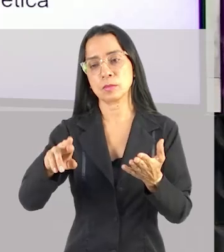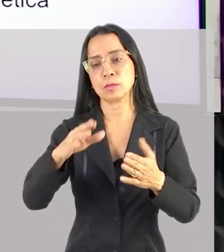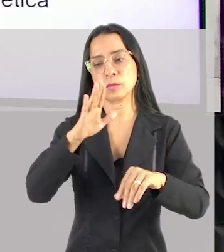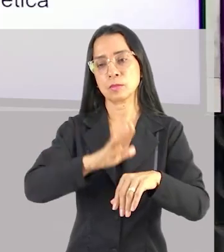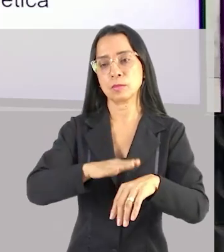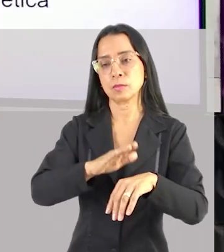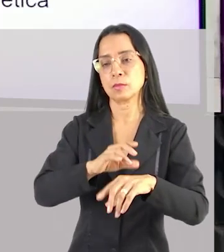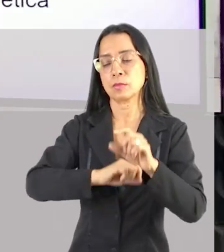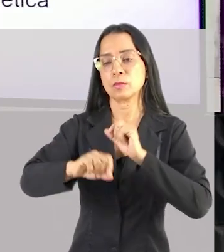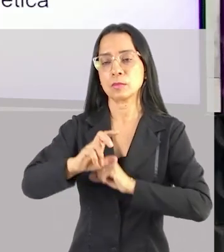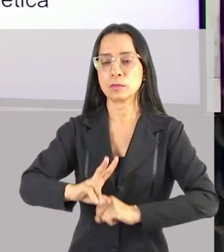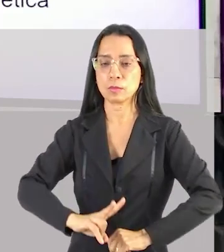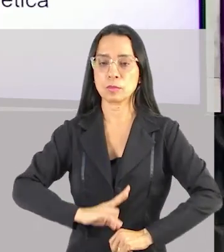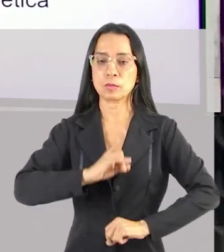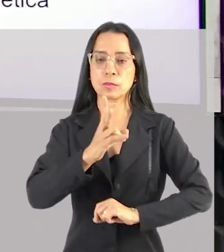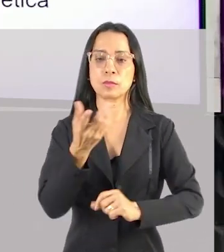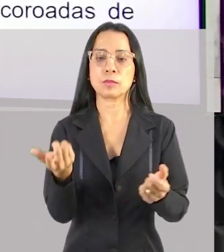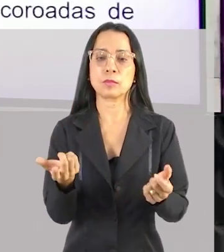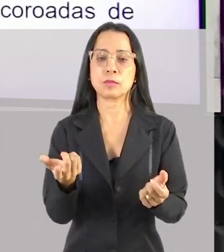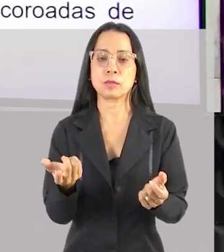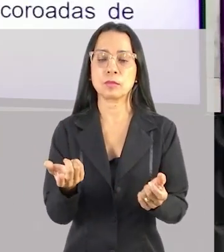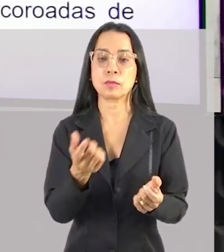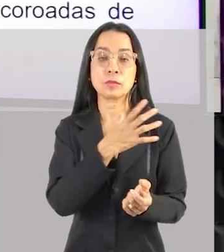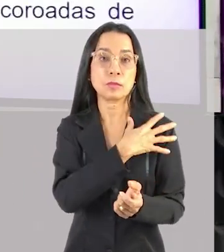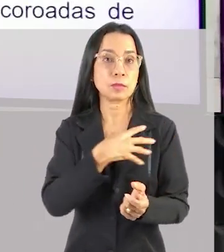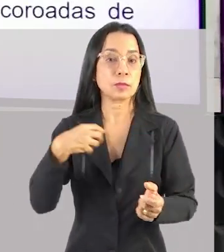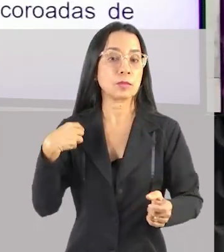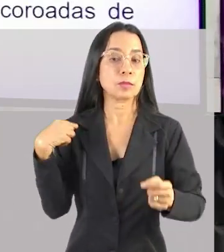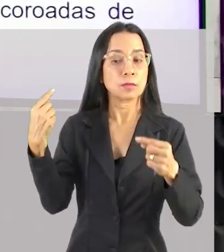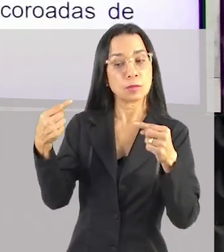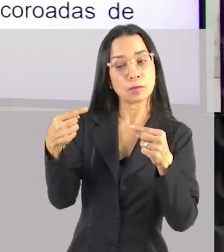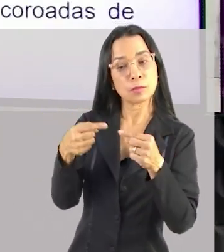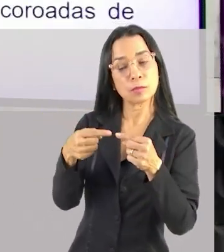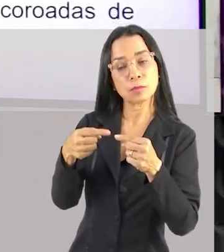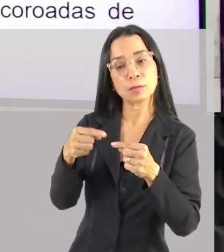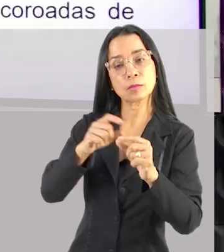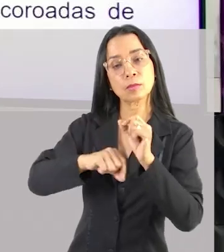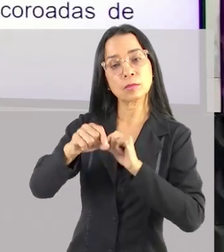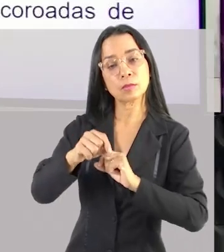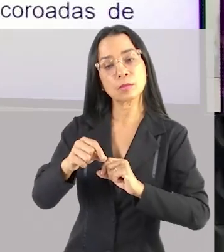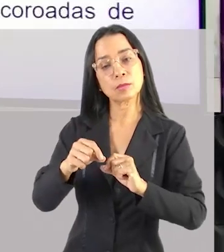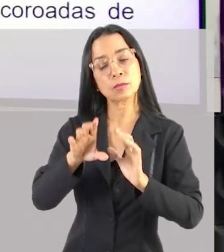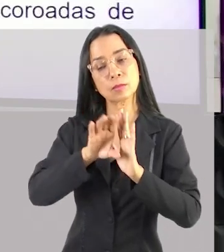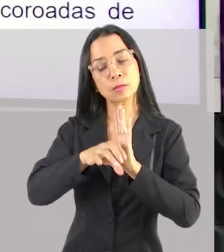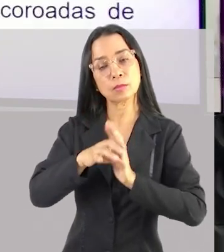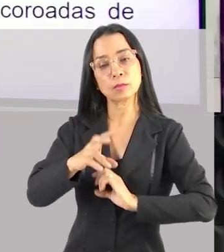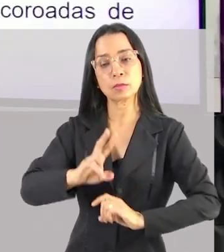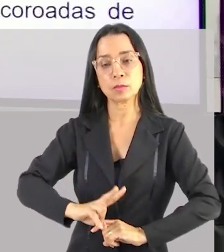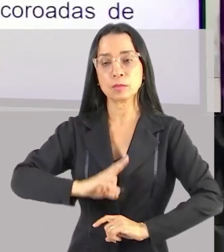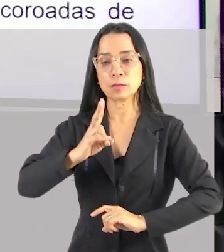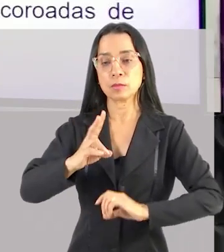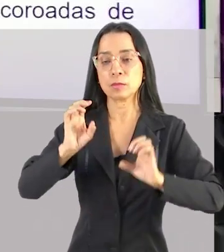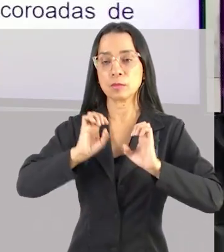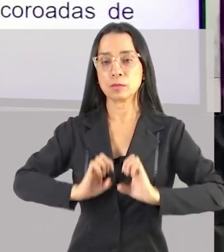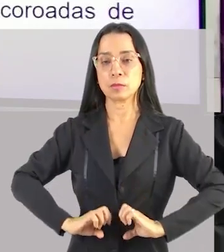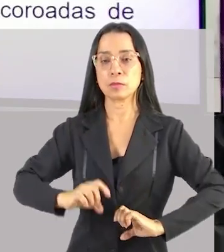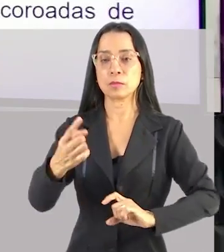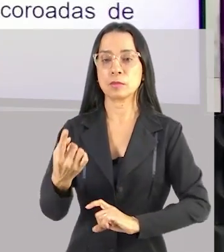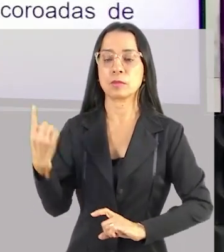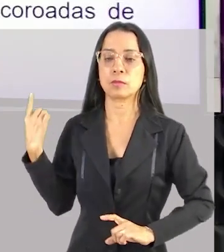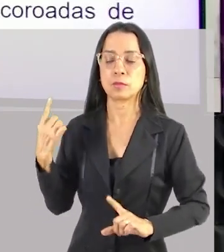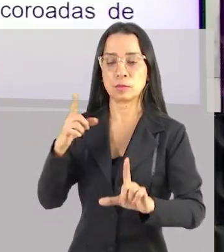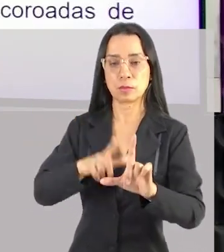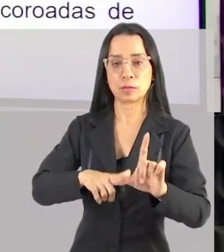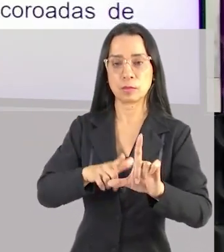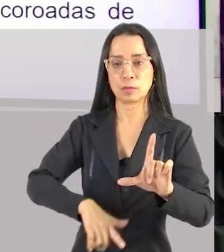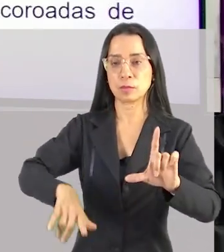de virtude ética expressa o quê? A excelência das atividades praticadas em consonância